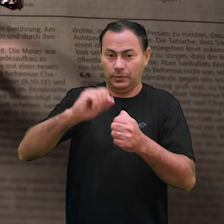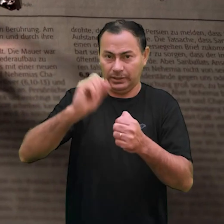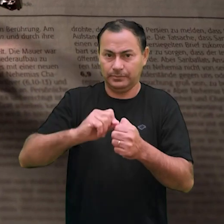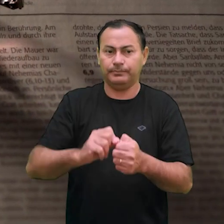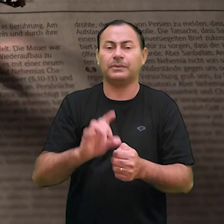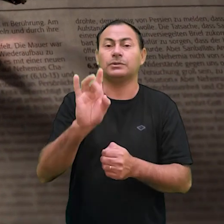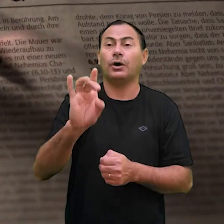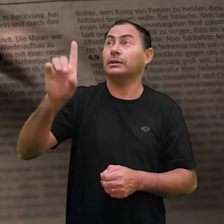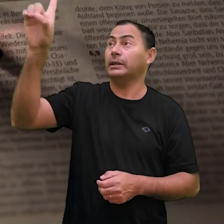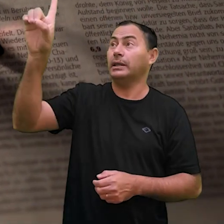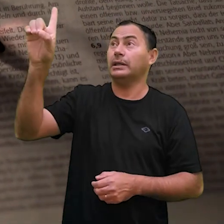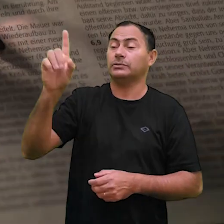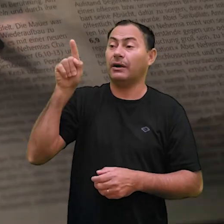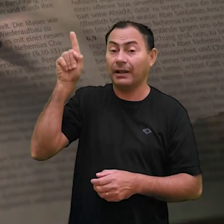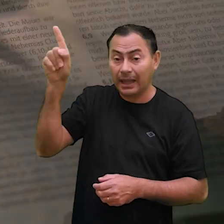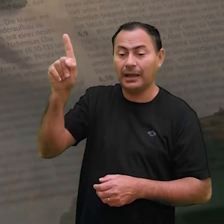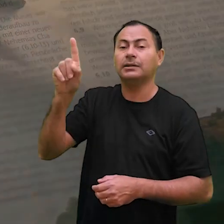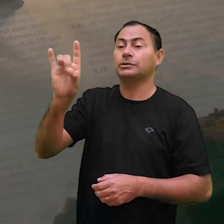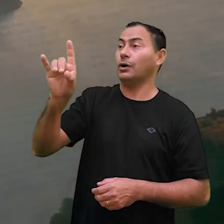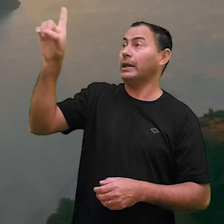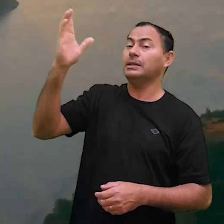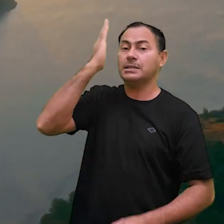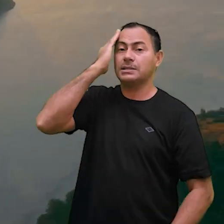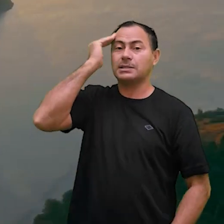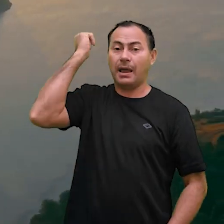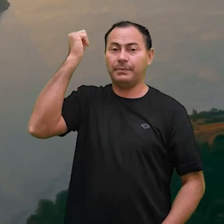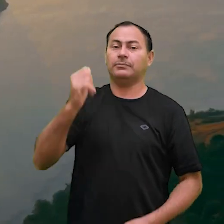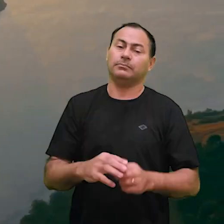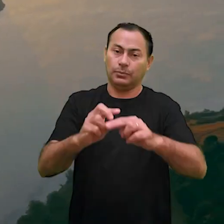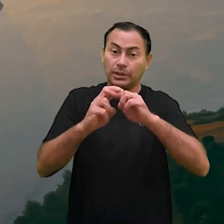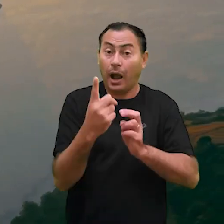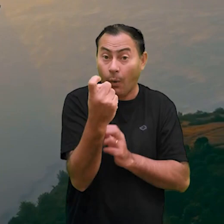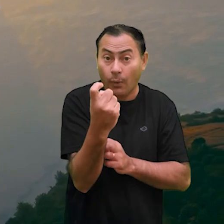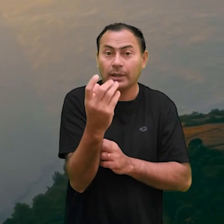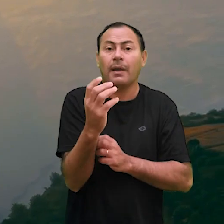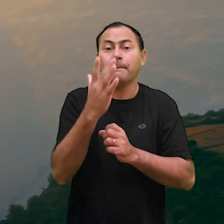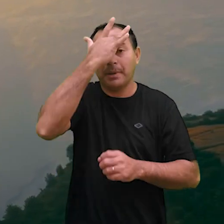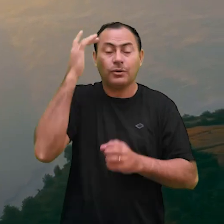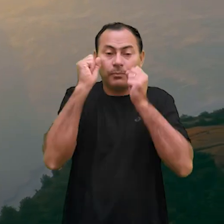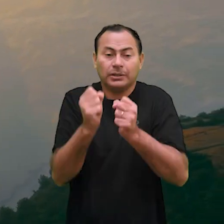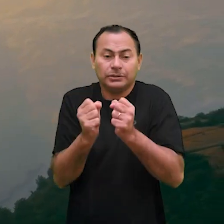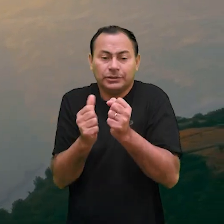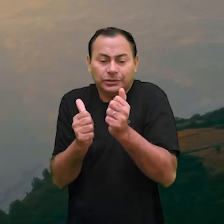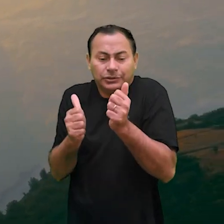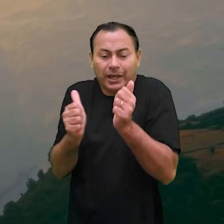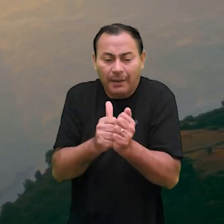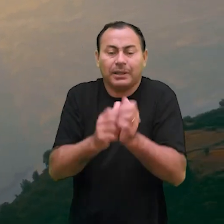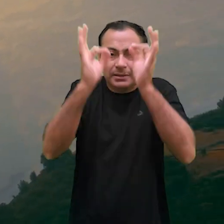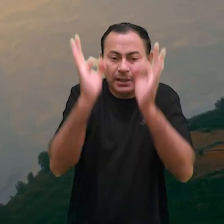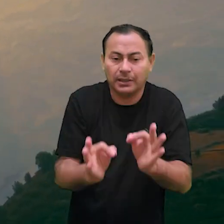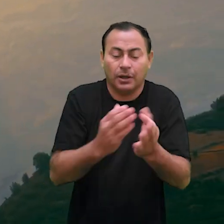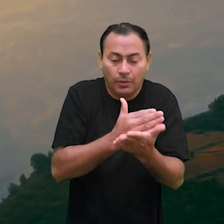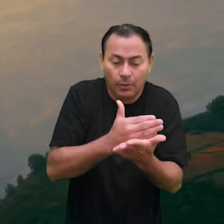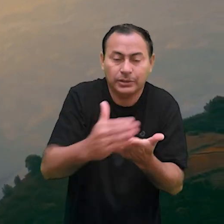Deus. Deus criou. Apenas Deus estava lá. Só Deus sabe. Portanto, a única pessoa que pode chegar